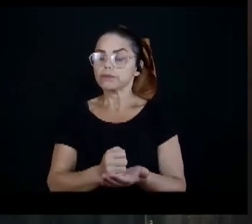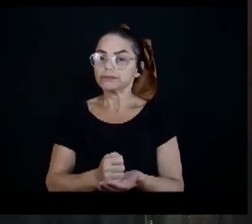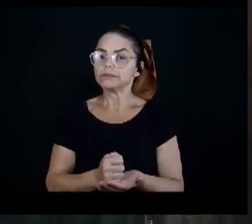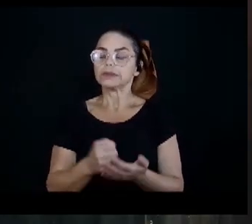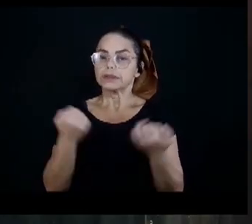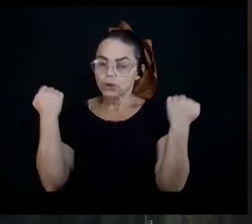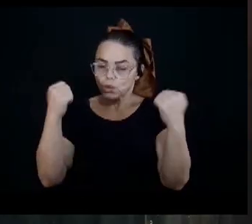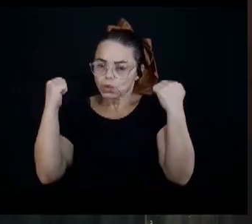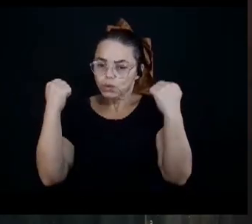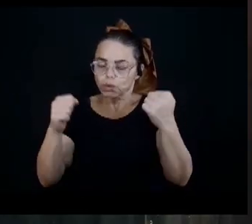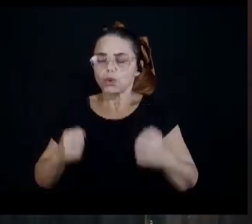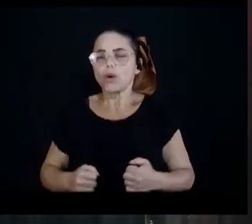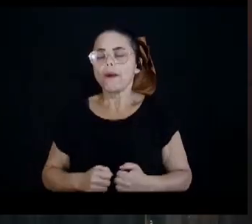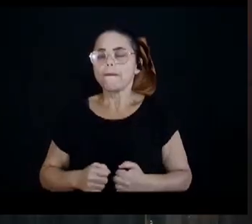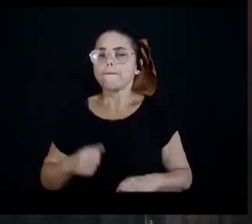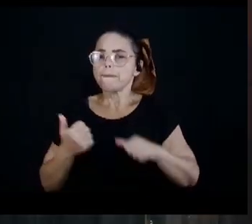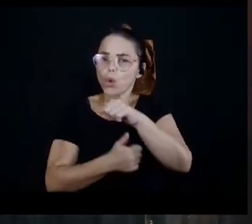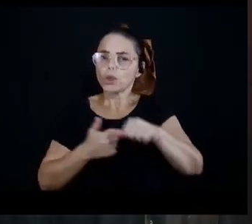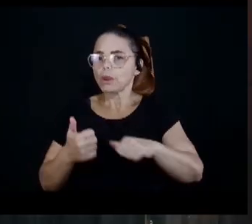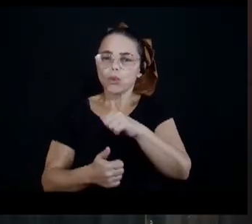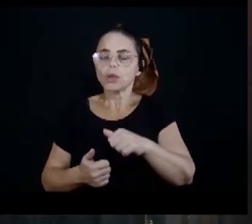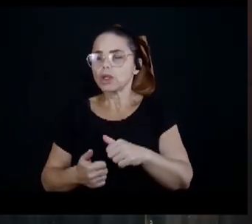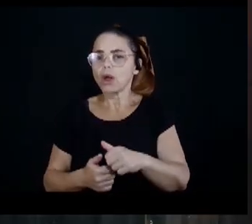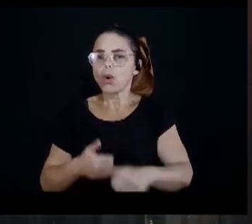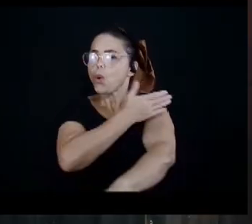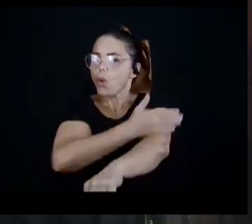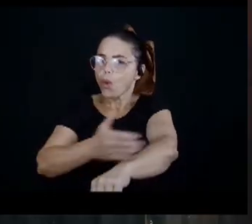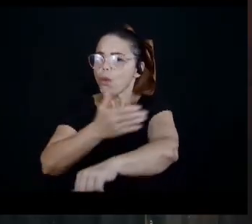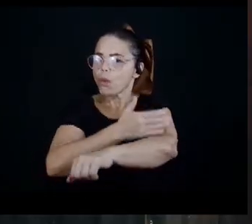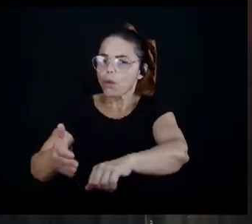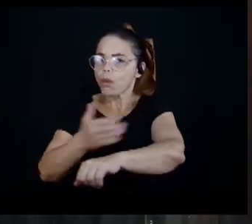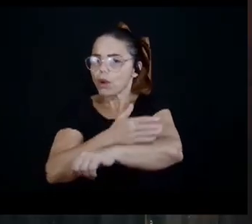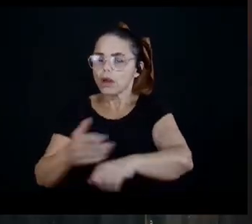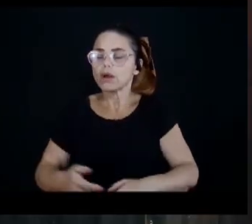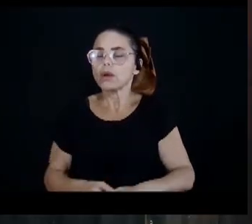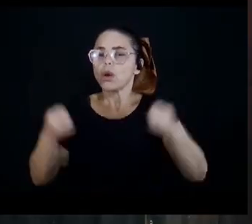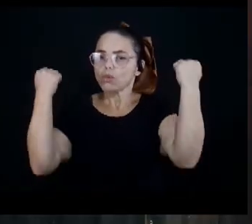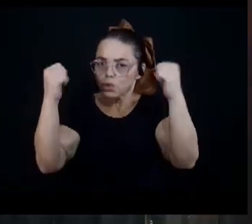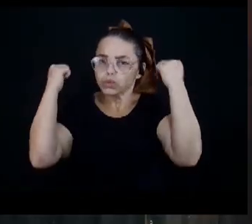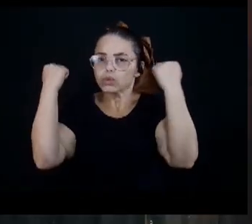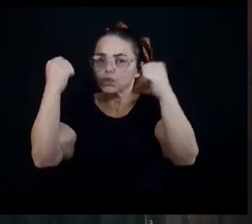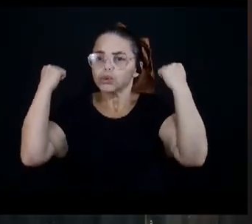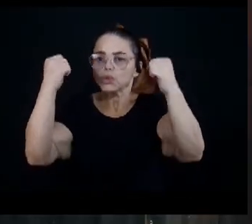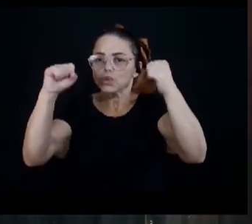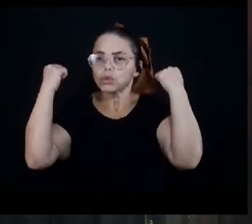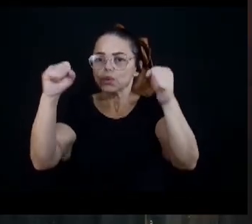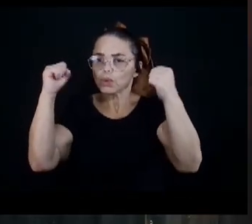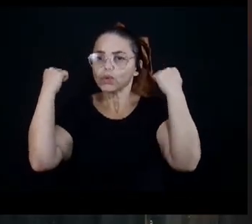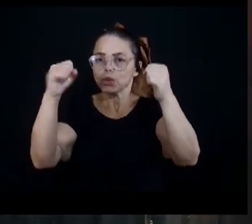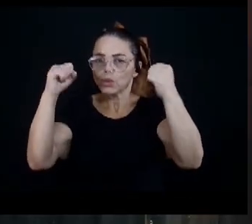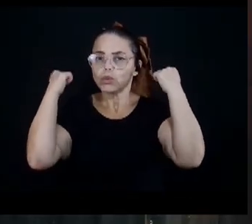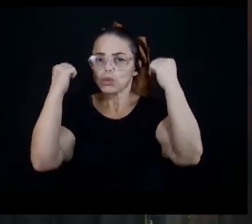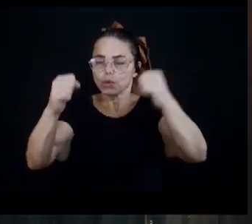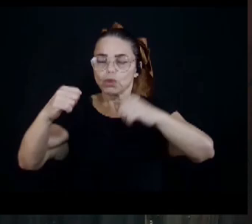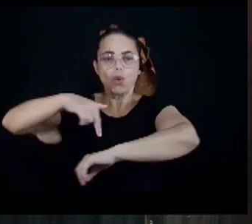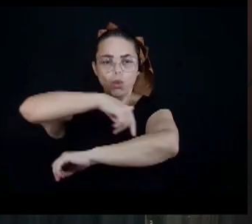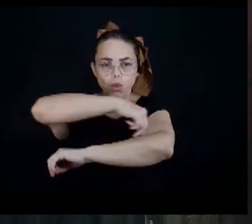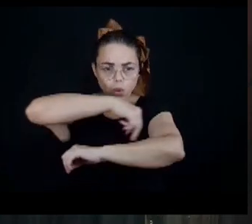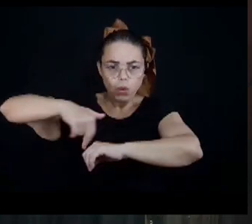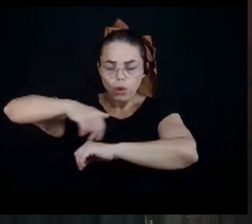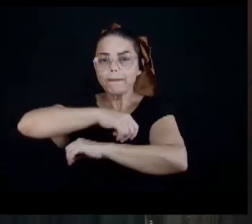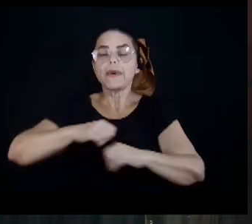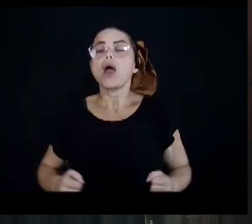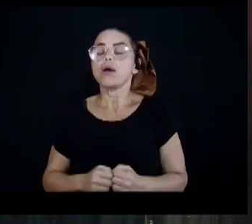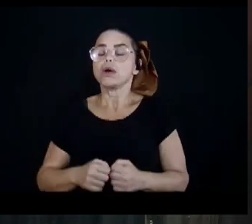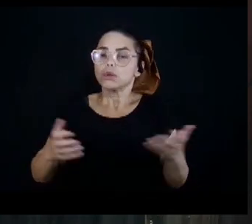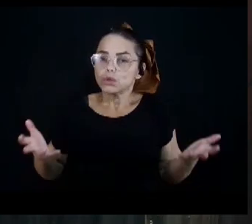Aprende, né? Muda. Então, vamos para uma academia, vamos fazer um exercício, vamos caminhar, vamos movimentar, porque o ser humano